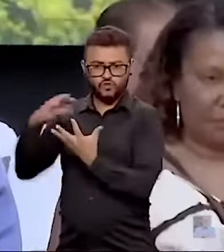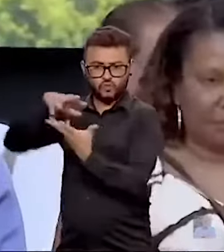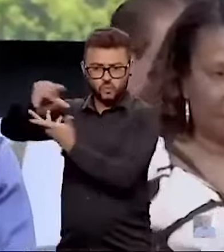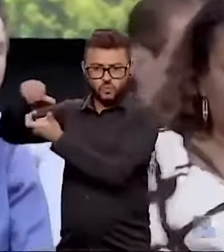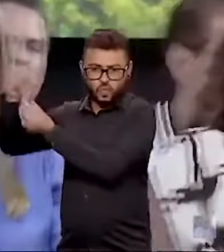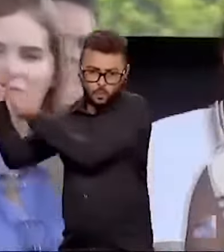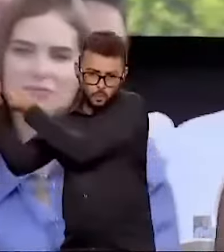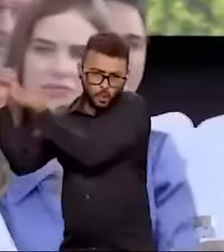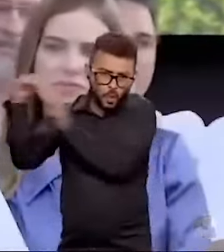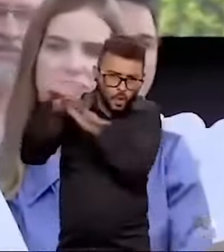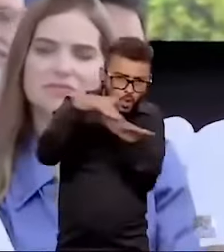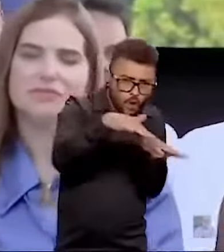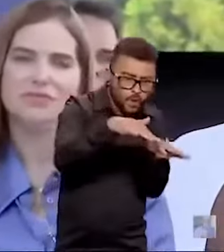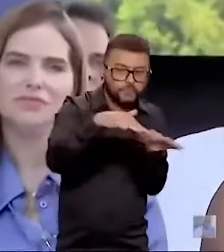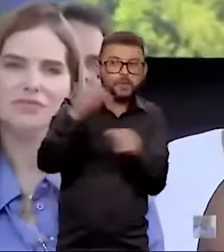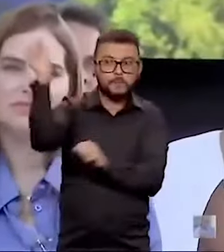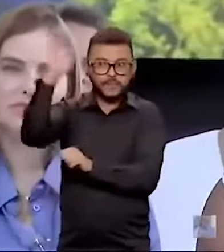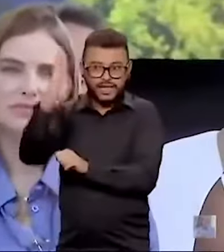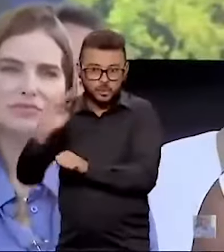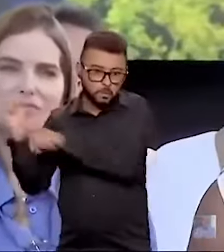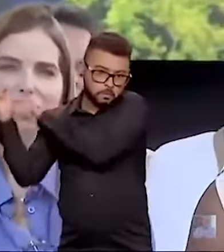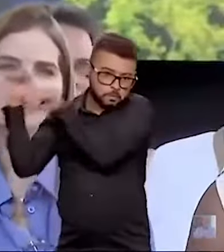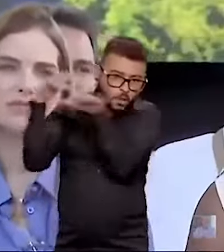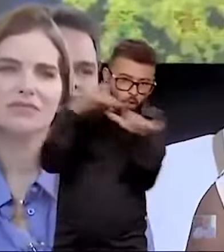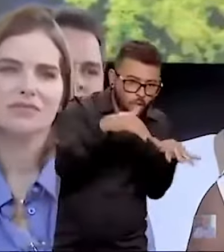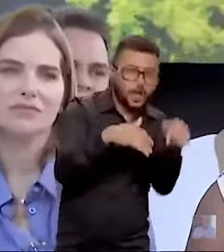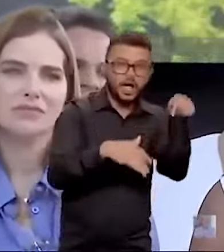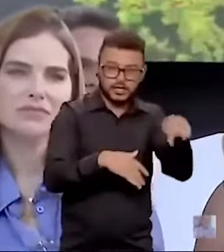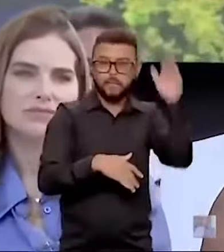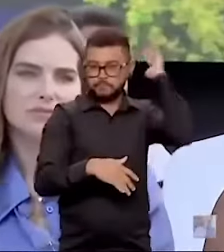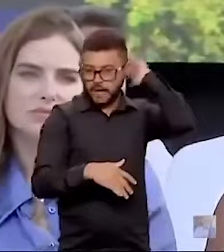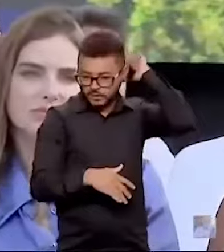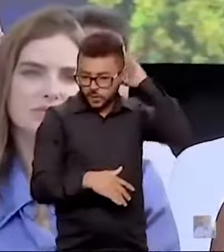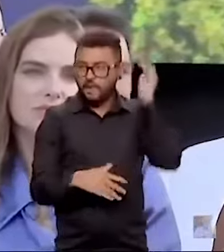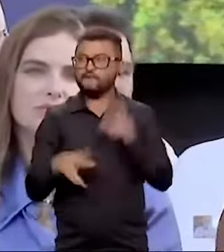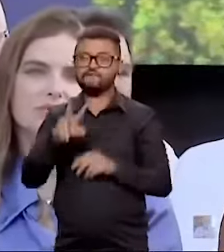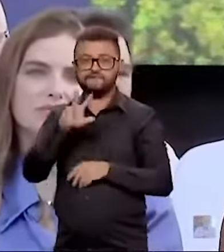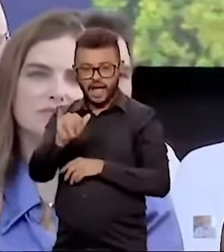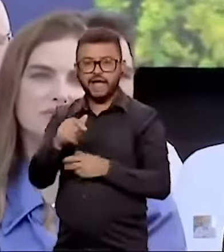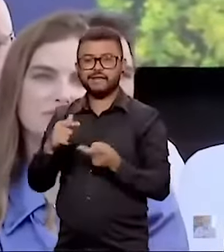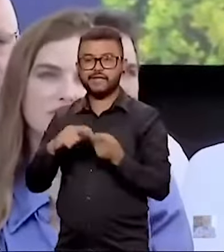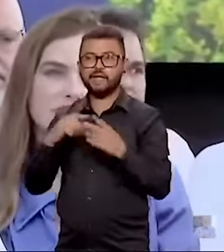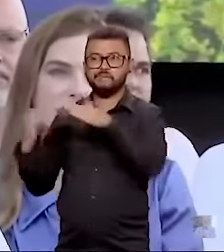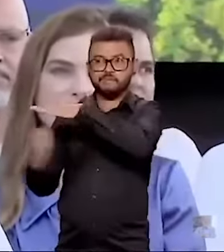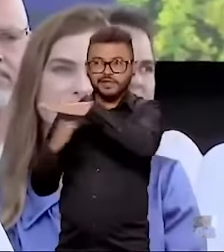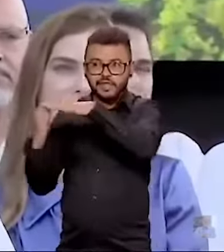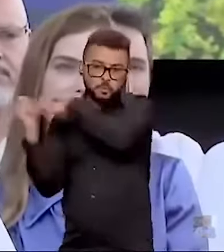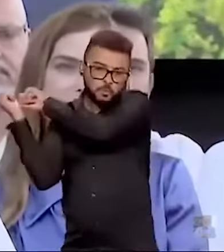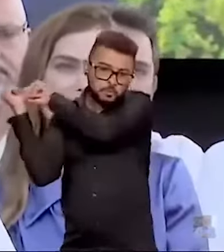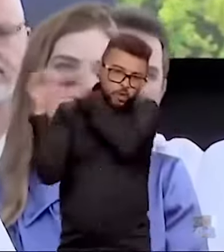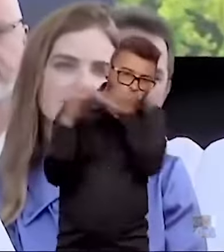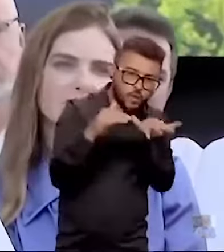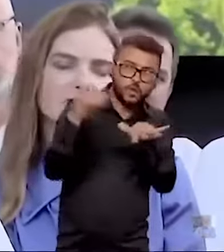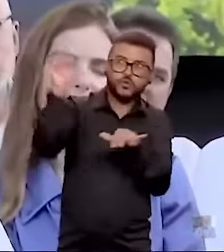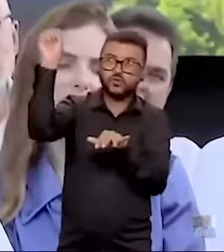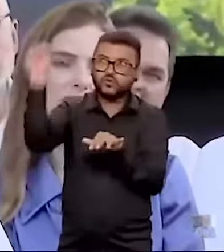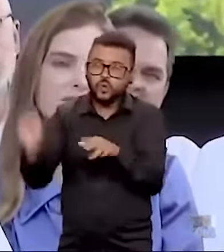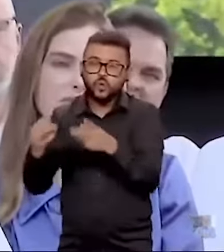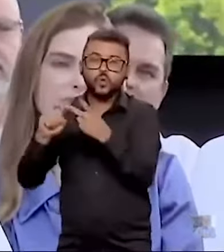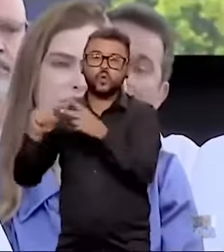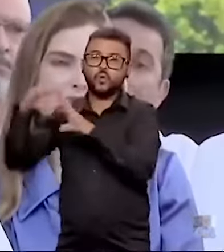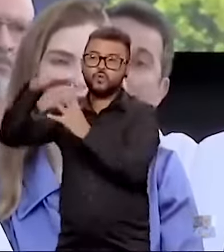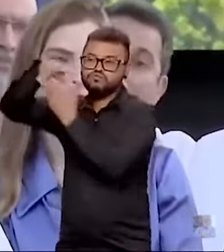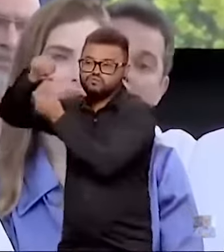muitos jovens do mundo inteiro e do Brasil inteiro. Aqui vai vir muitos empresários